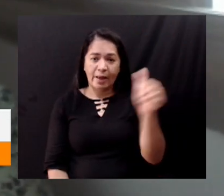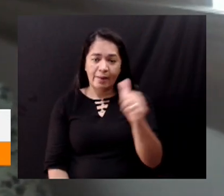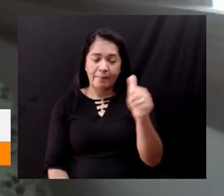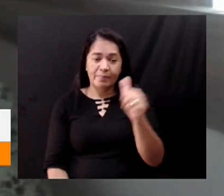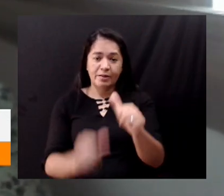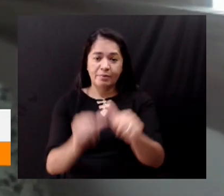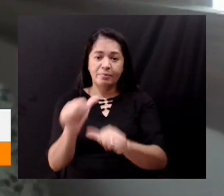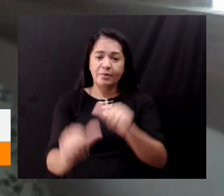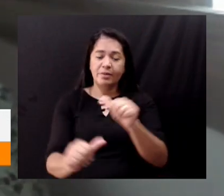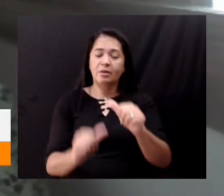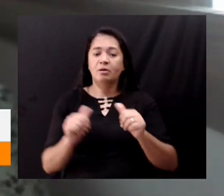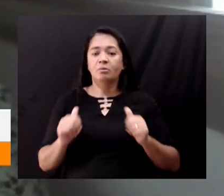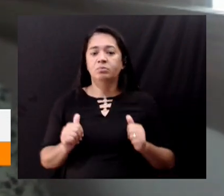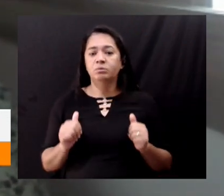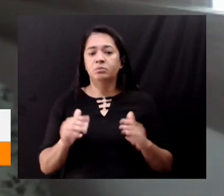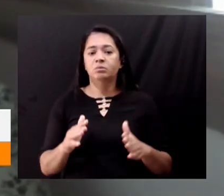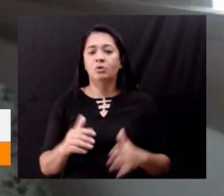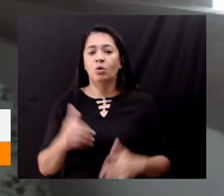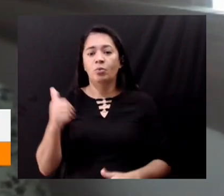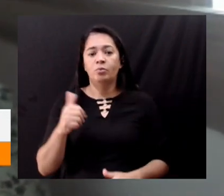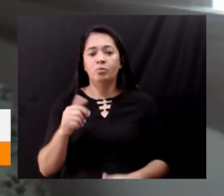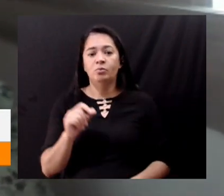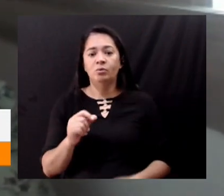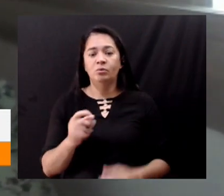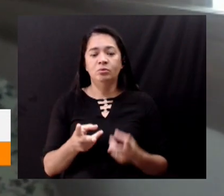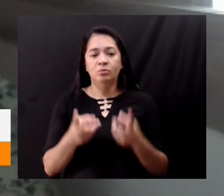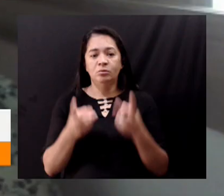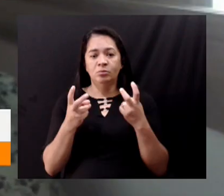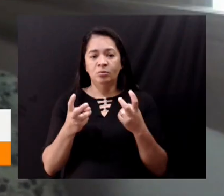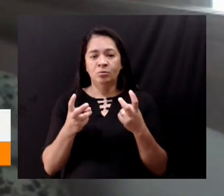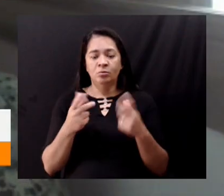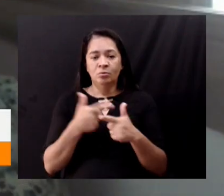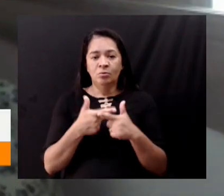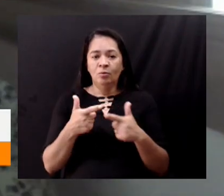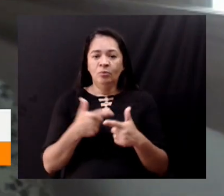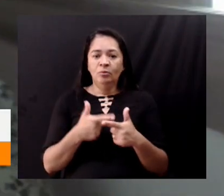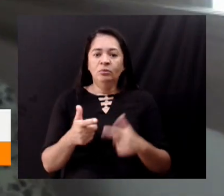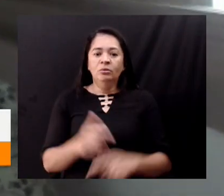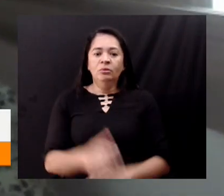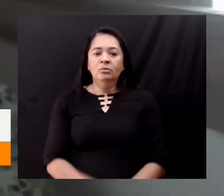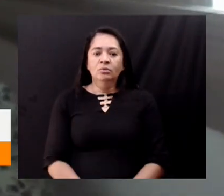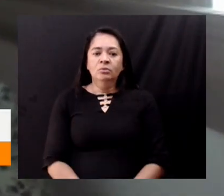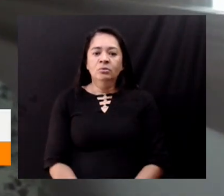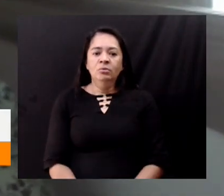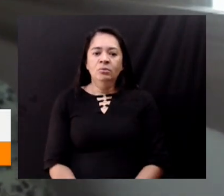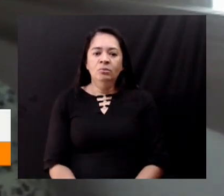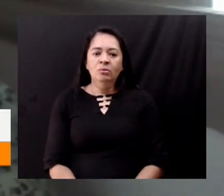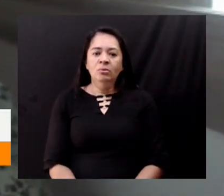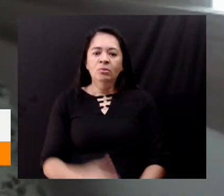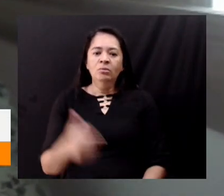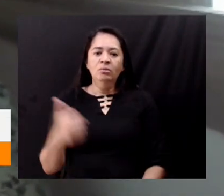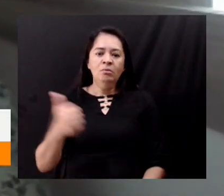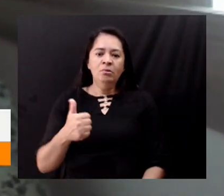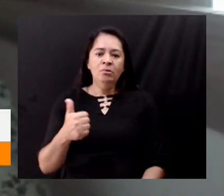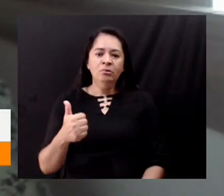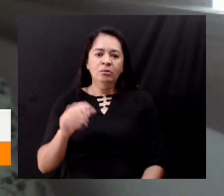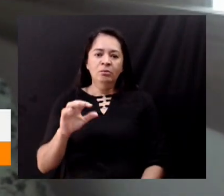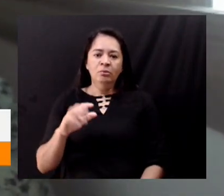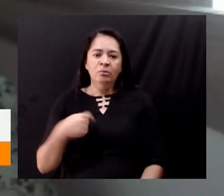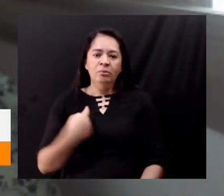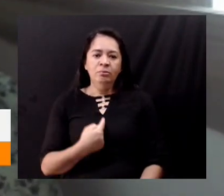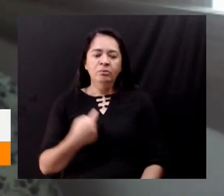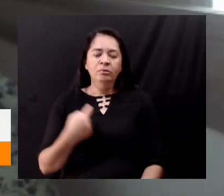uma mudança é o reconhecimento do problema. Então, assim, a primeira coisa que a gente precisa é entender que existe um